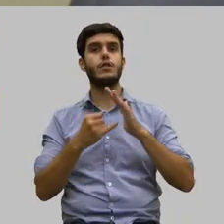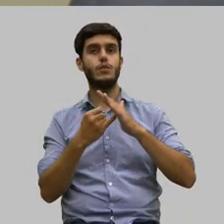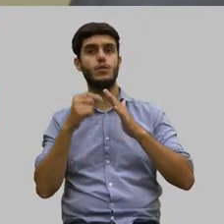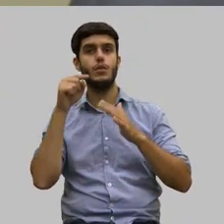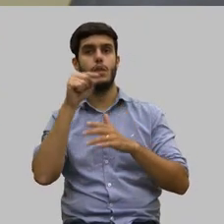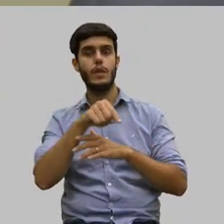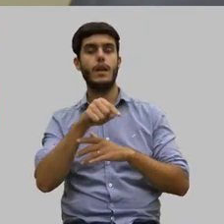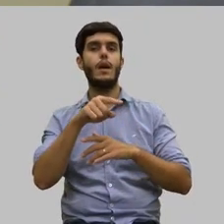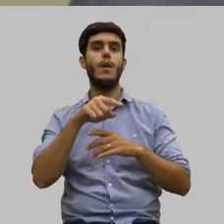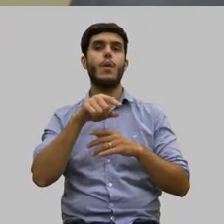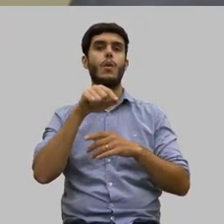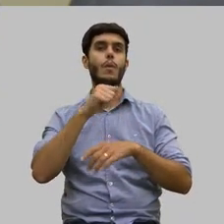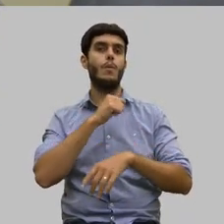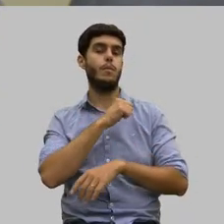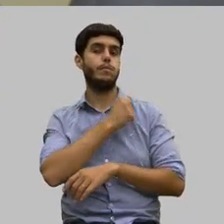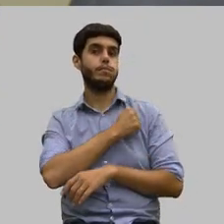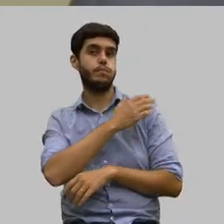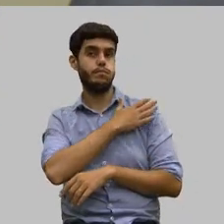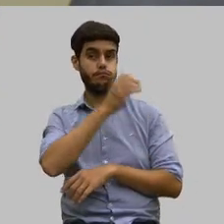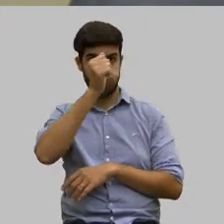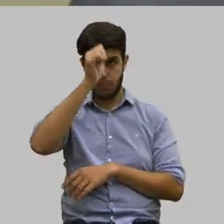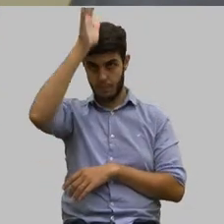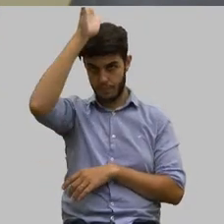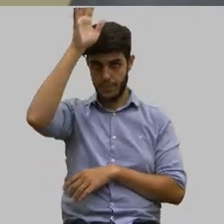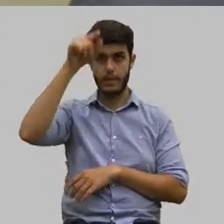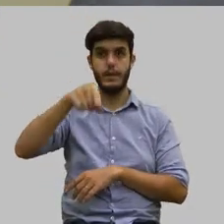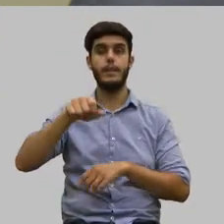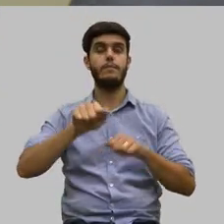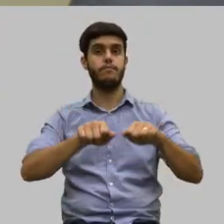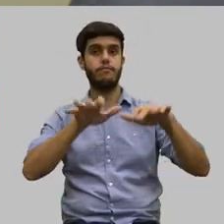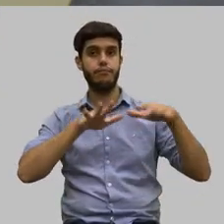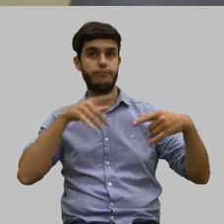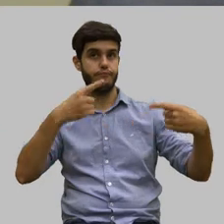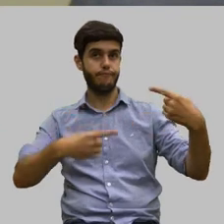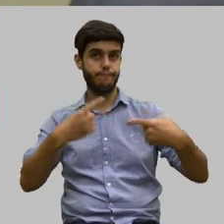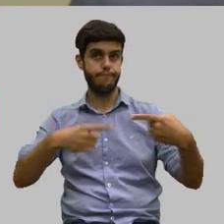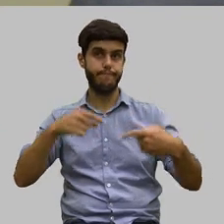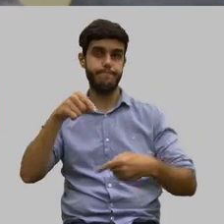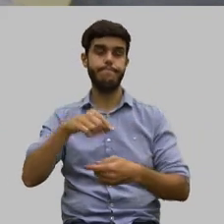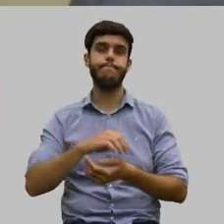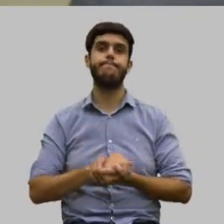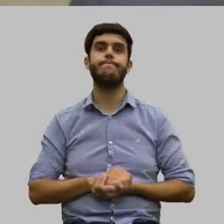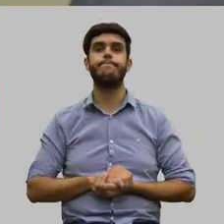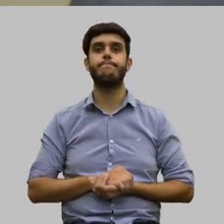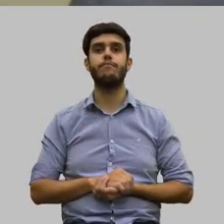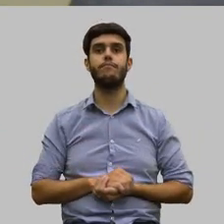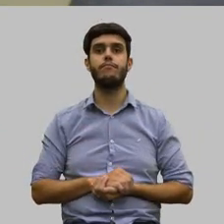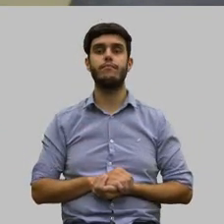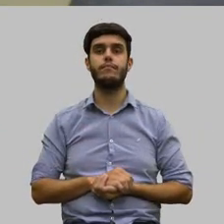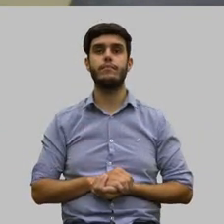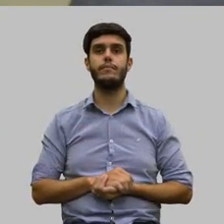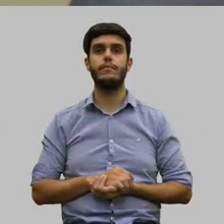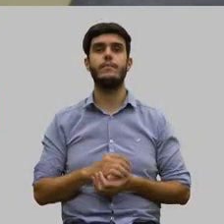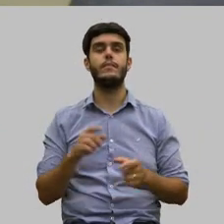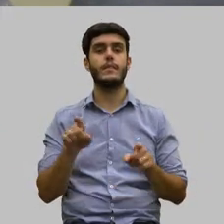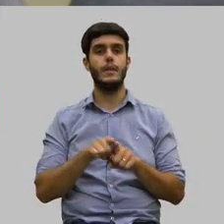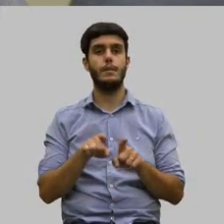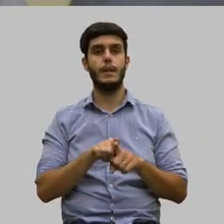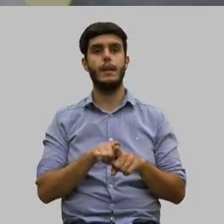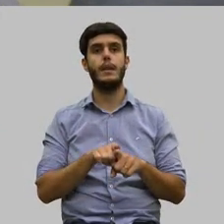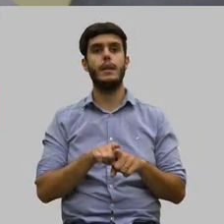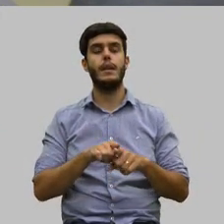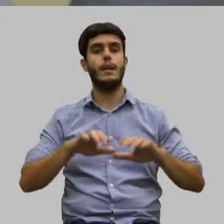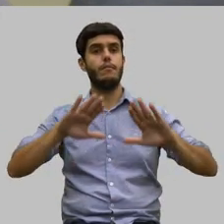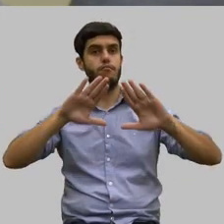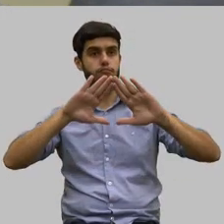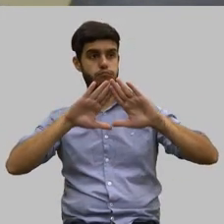Militar na Assembleia Legislativa de Minas Gerais presidência registra e agradece a presença também